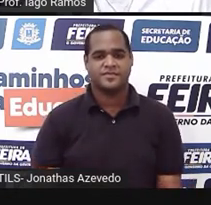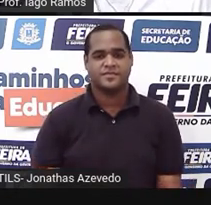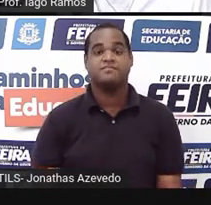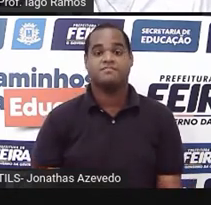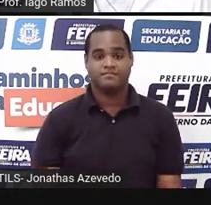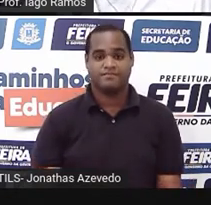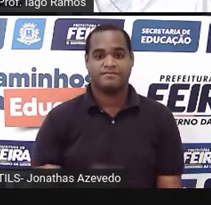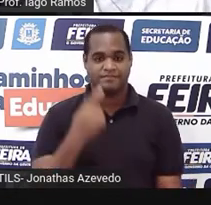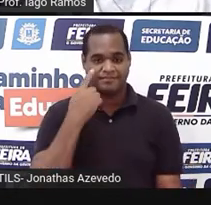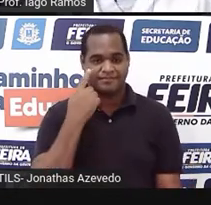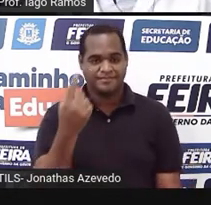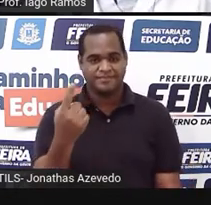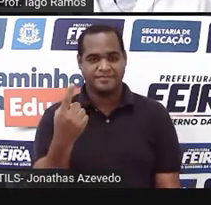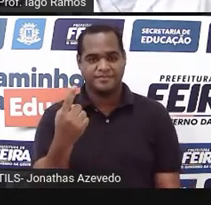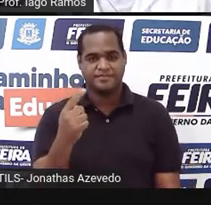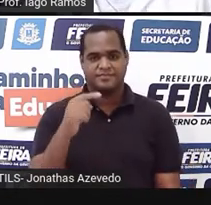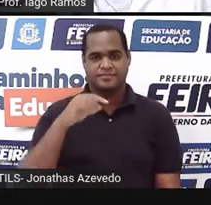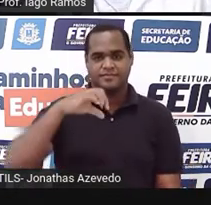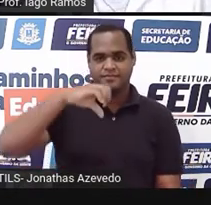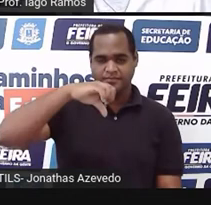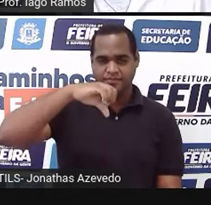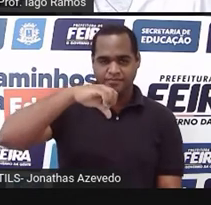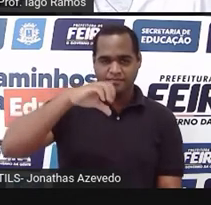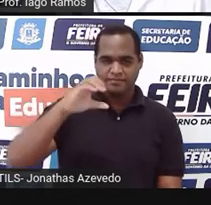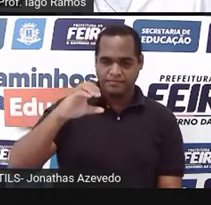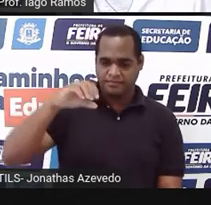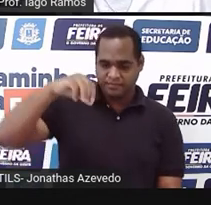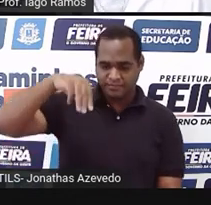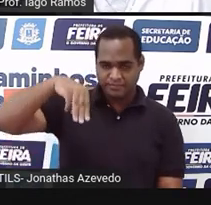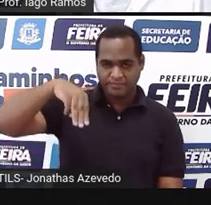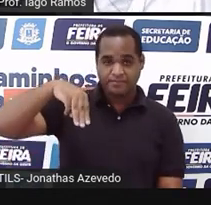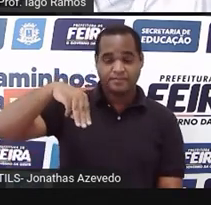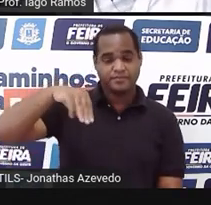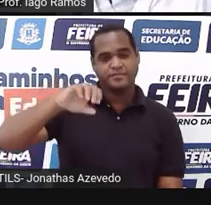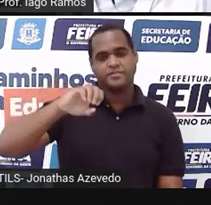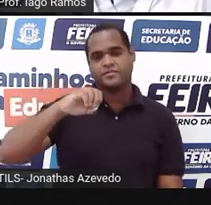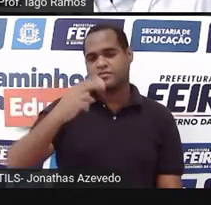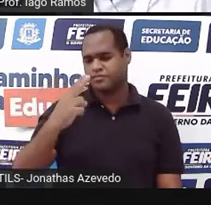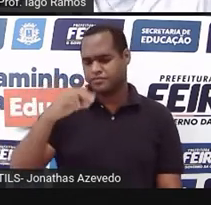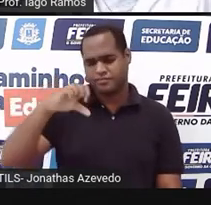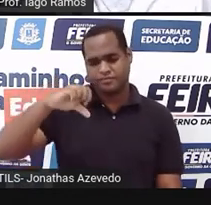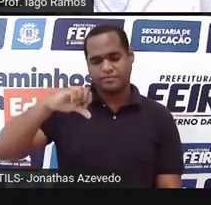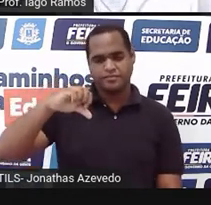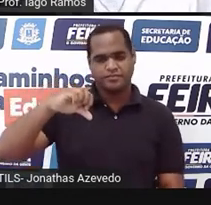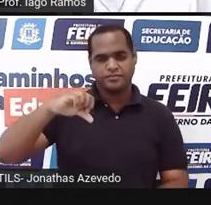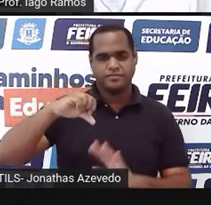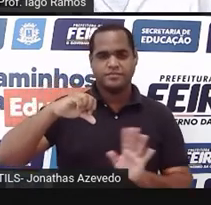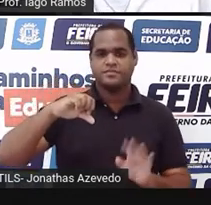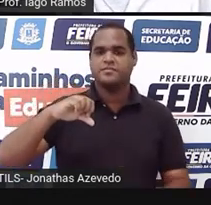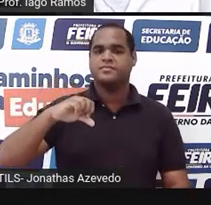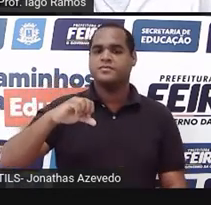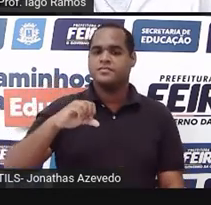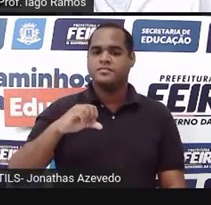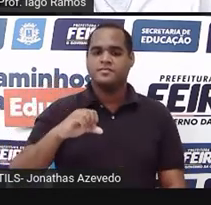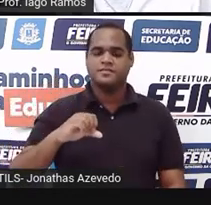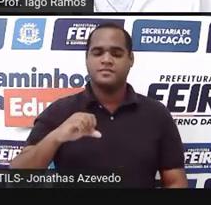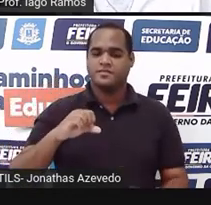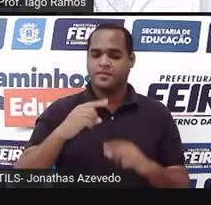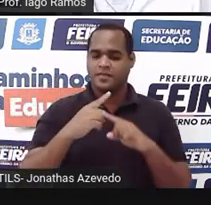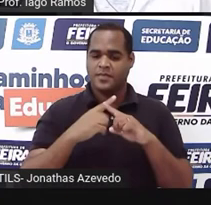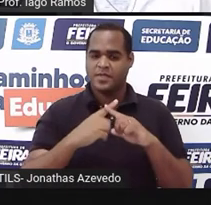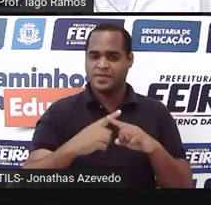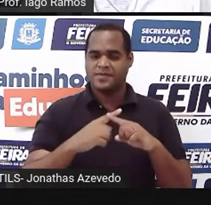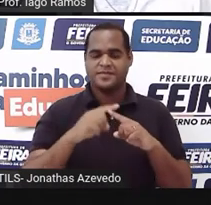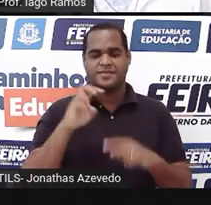bom então vai ficar nove centímetros né ou apenas nove multiplicado